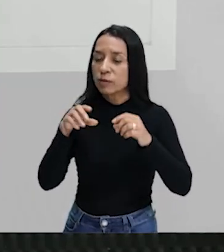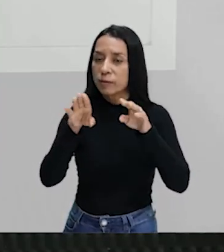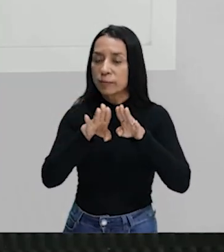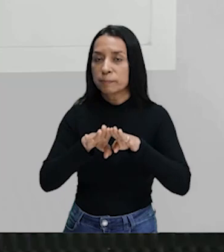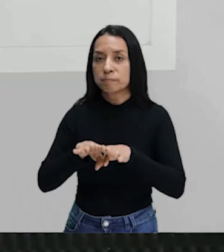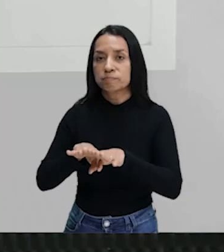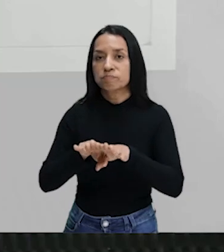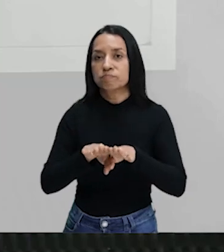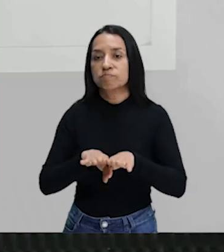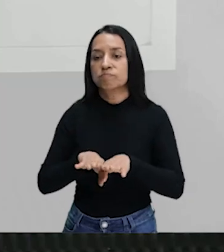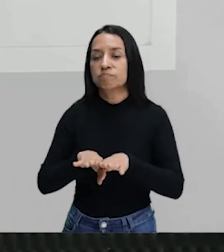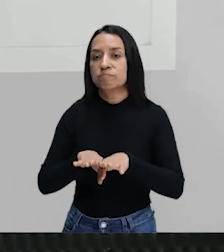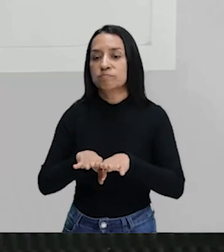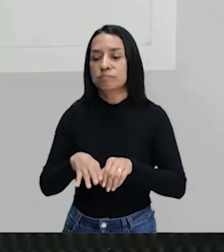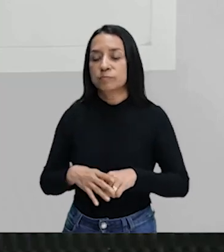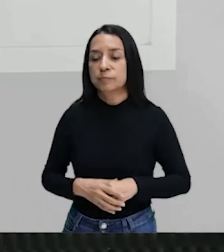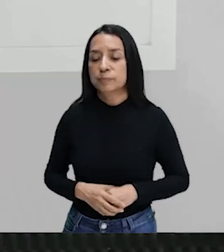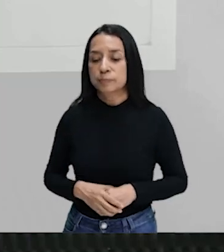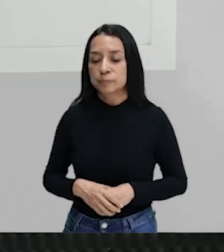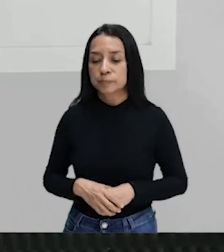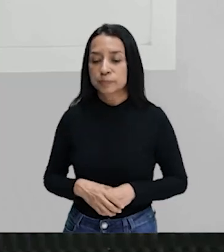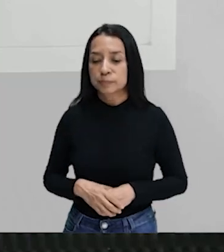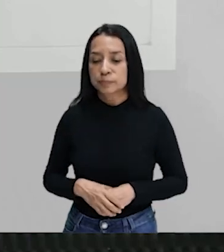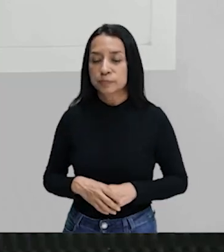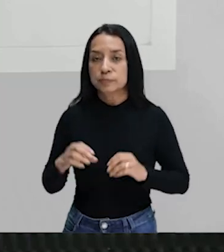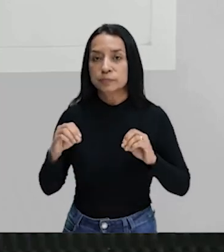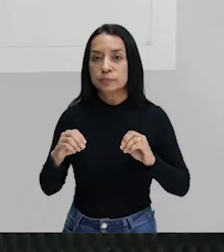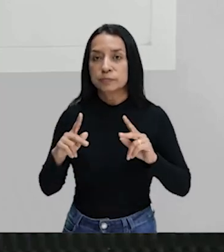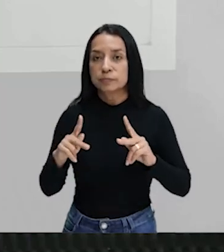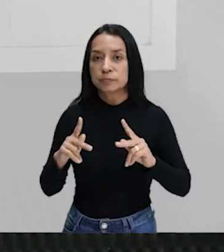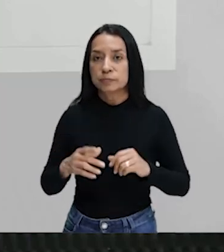de equilíbrio. Ok?